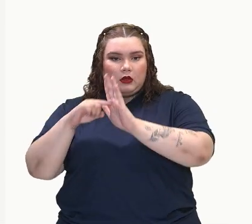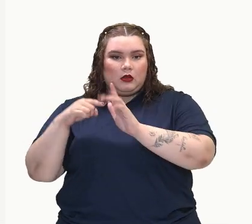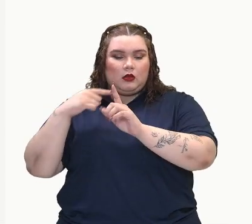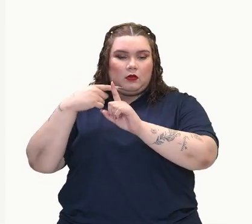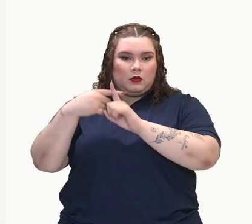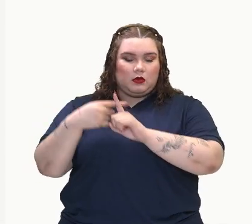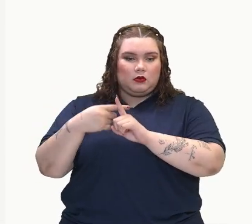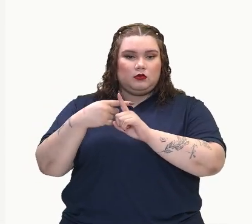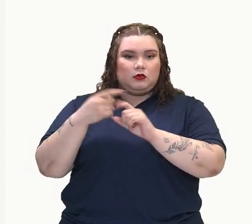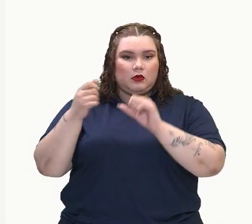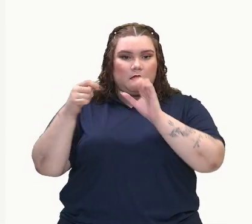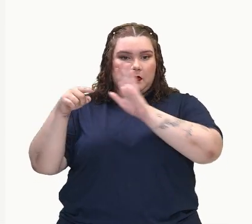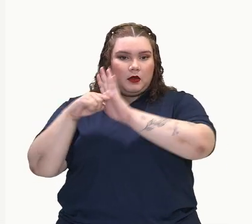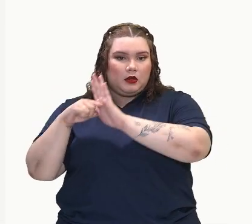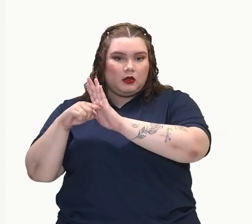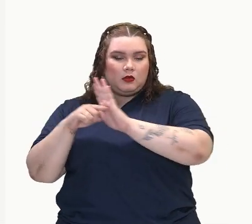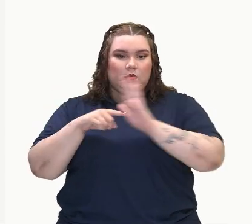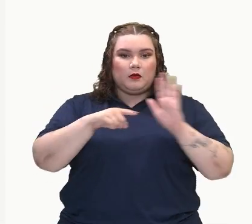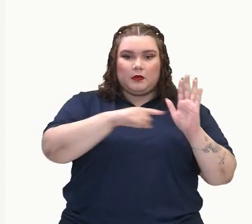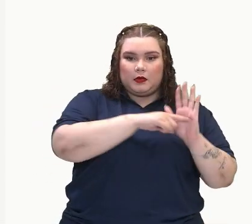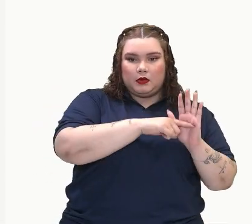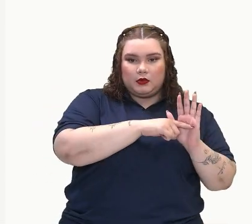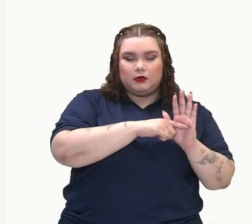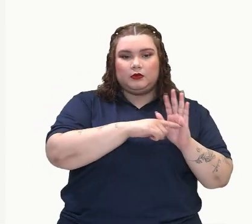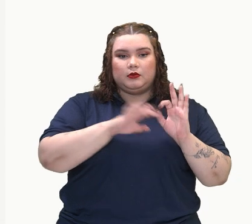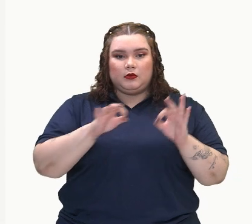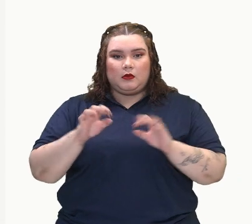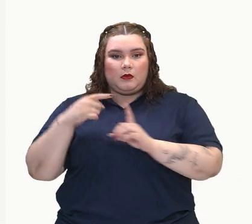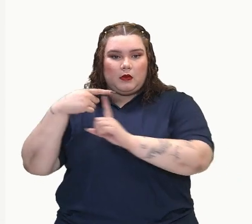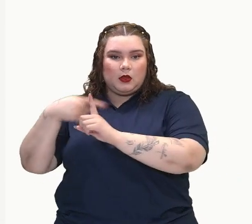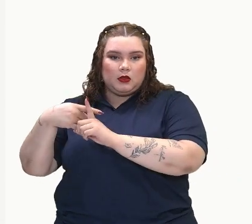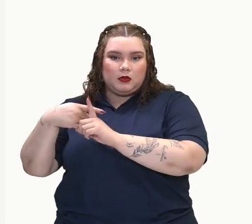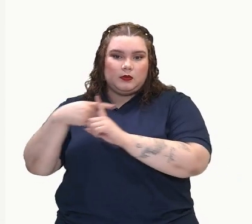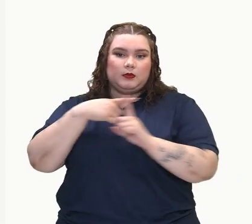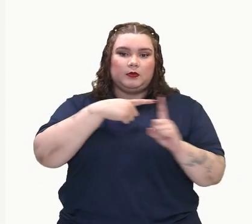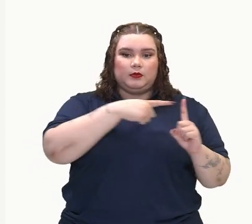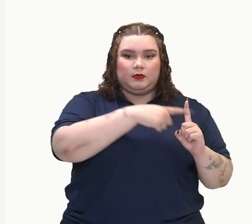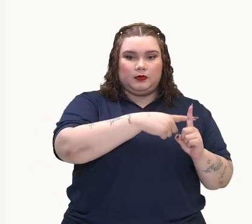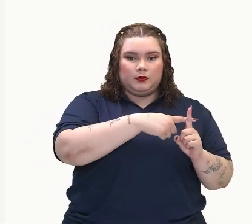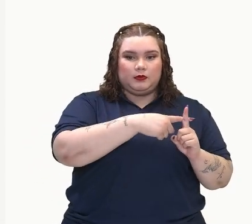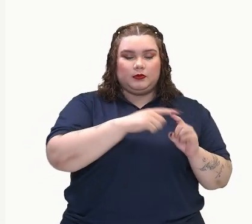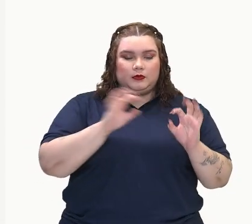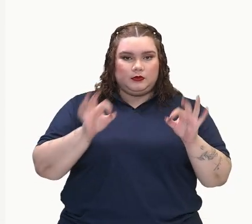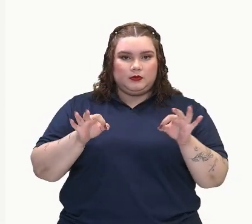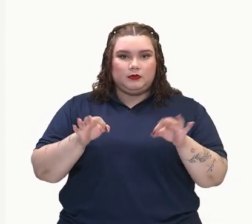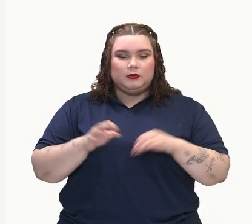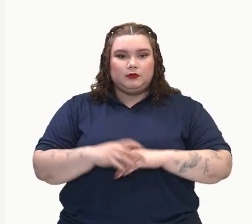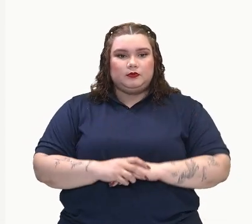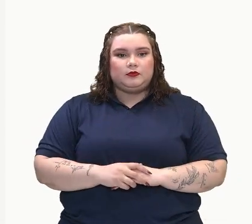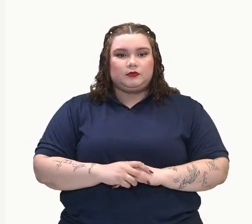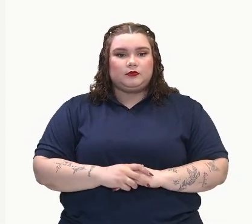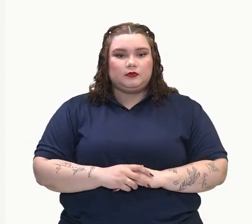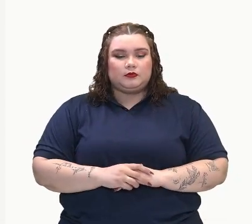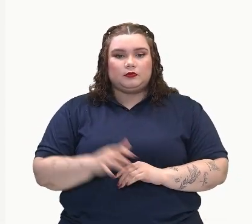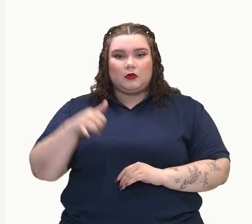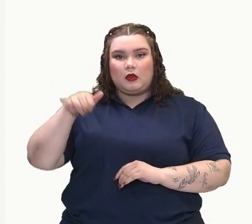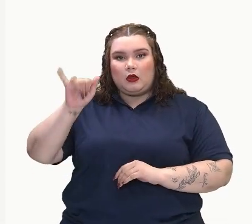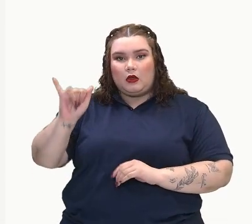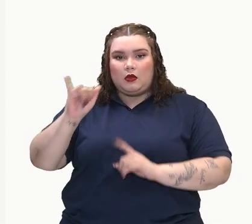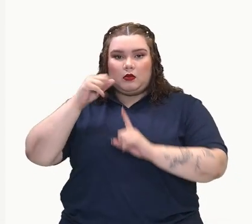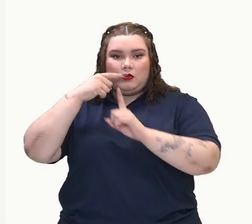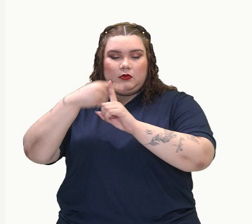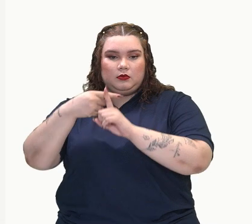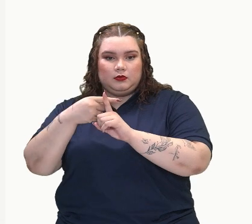era menos, então é uma diferença. Aqui, mais, então vai ser uma soma. Então eu vou ter y